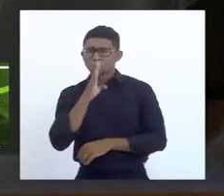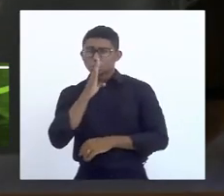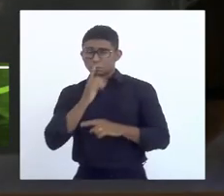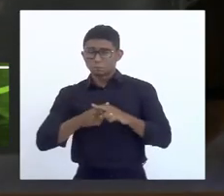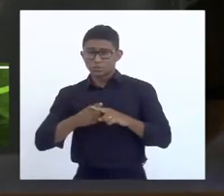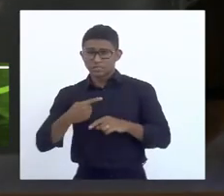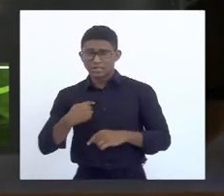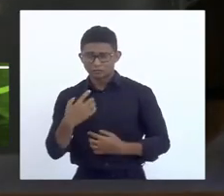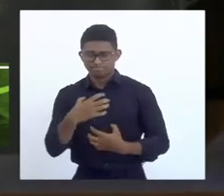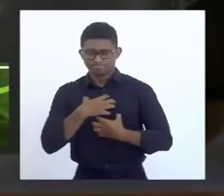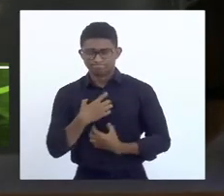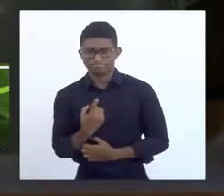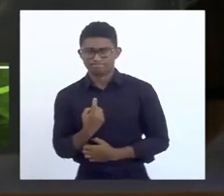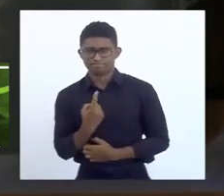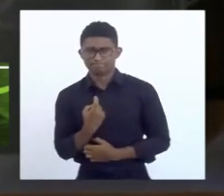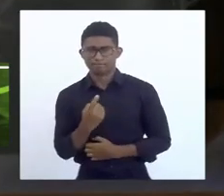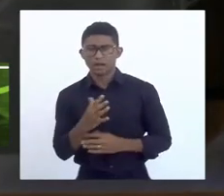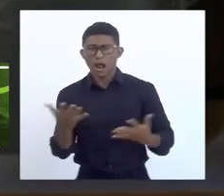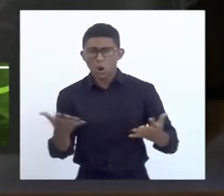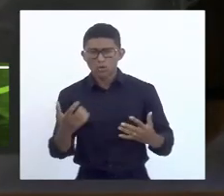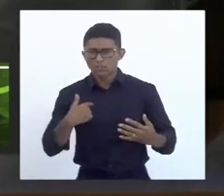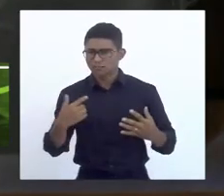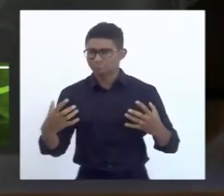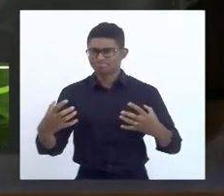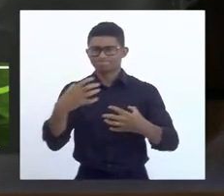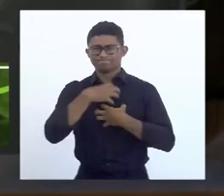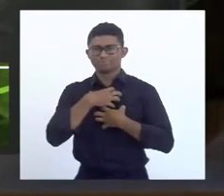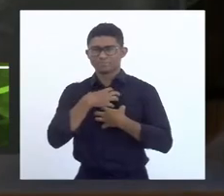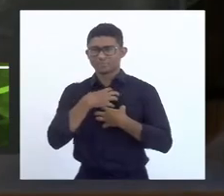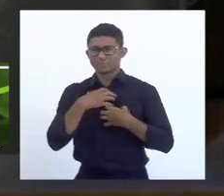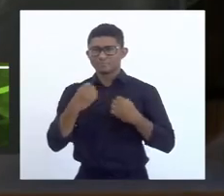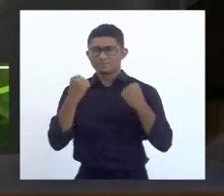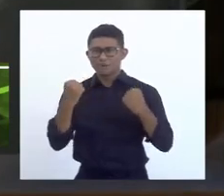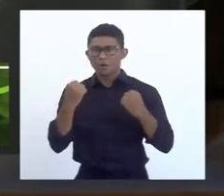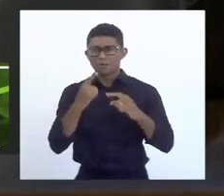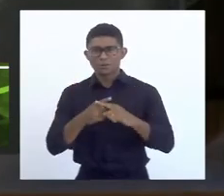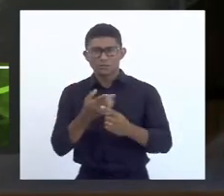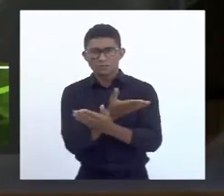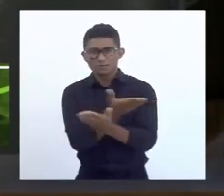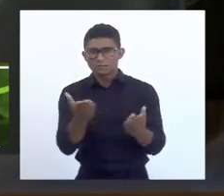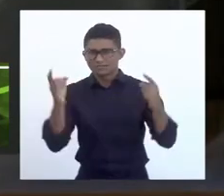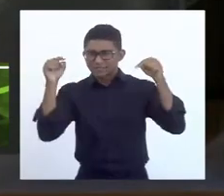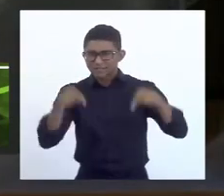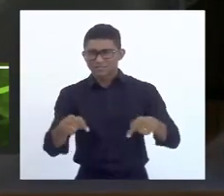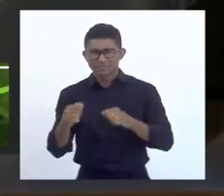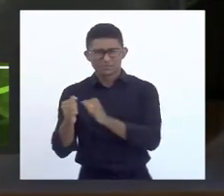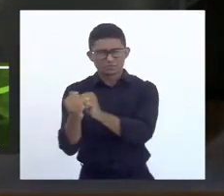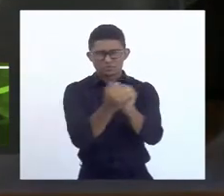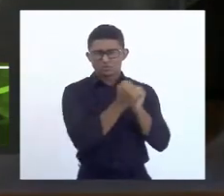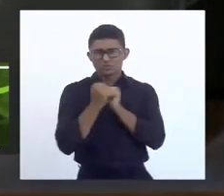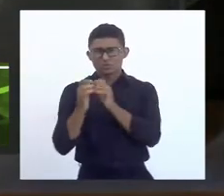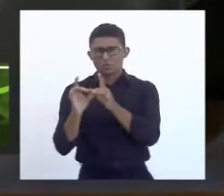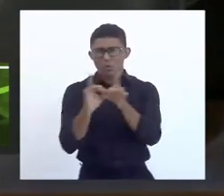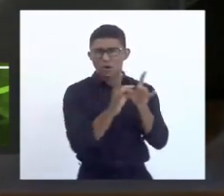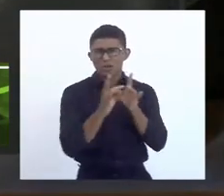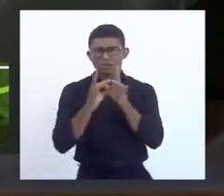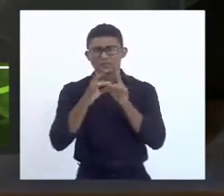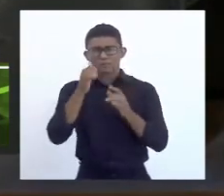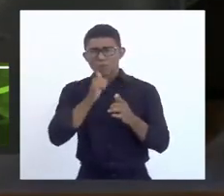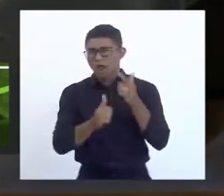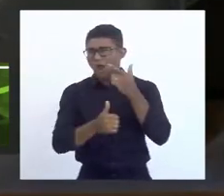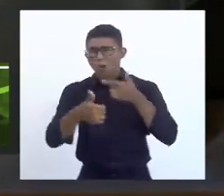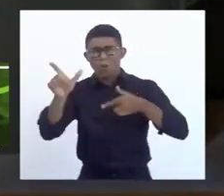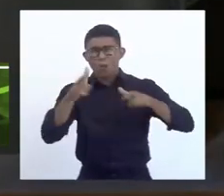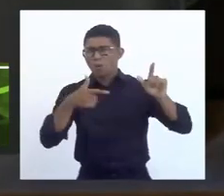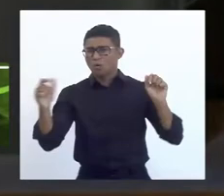sozinha, mas hoje eu estou me sentindo muito mais forte, porque eu tenho cada uma de vocês aqui e eu tenho várias outras mulheres lutando